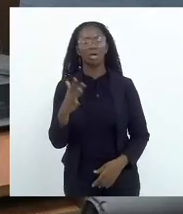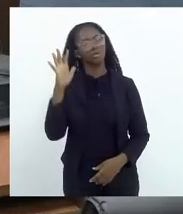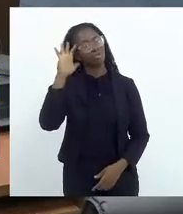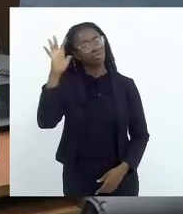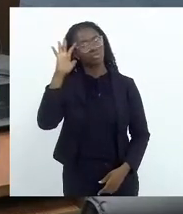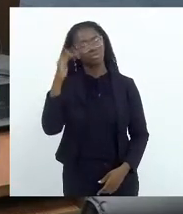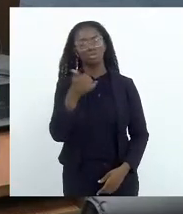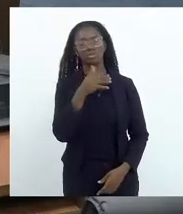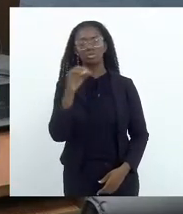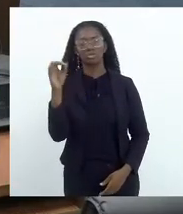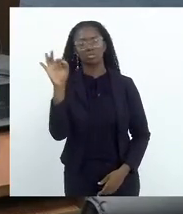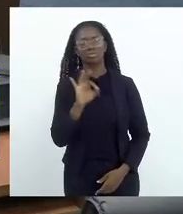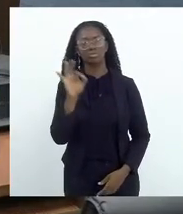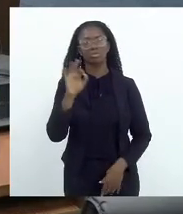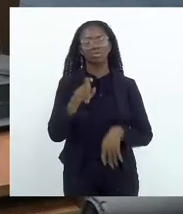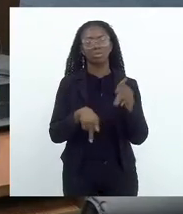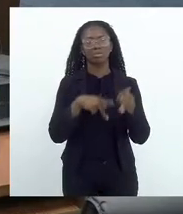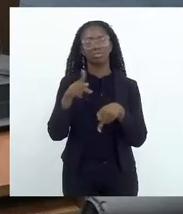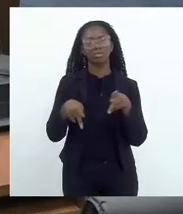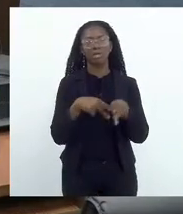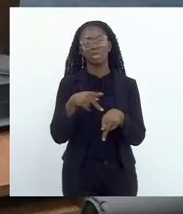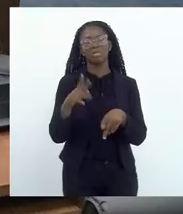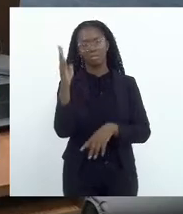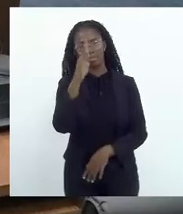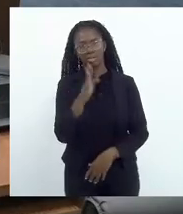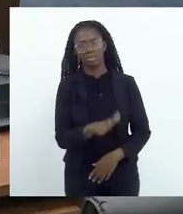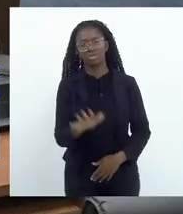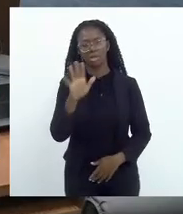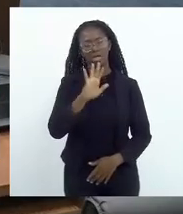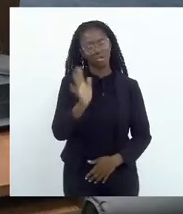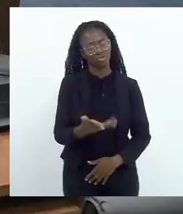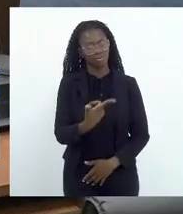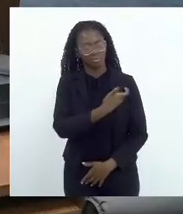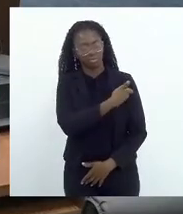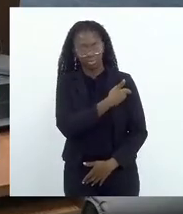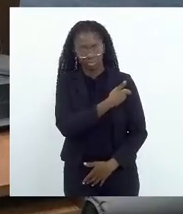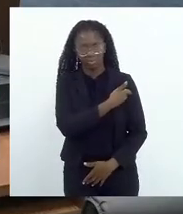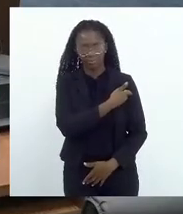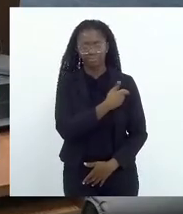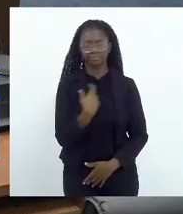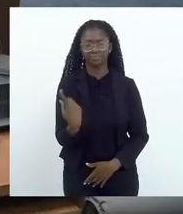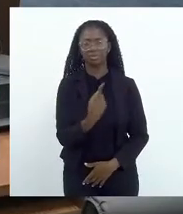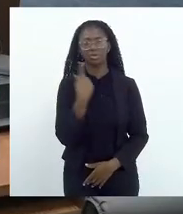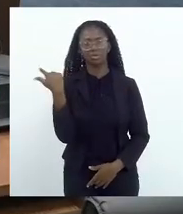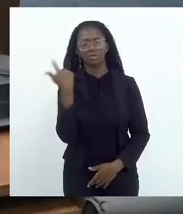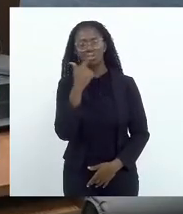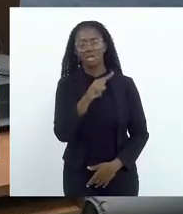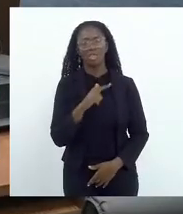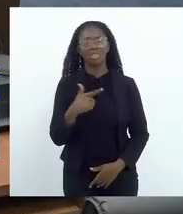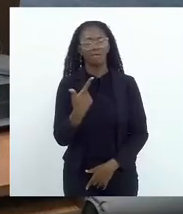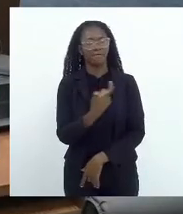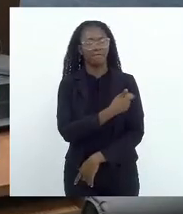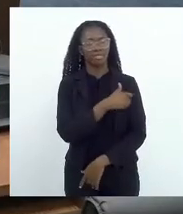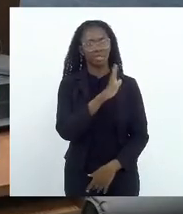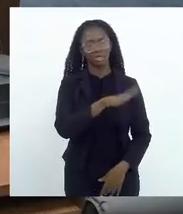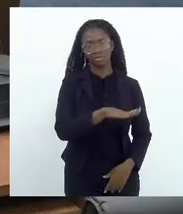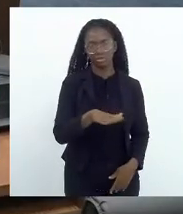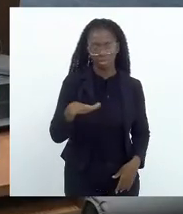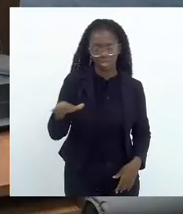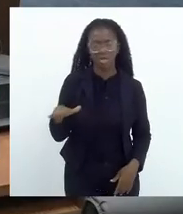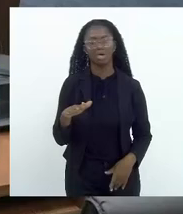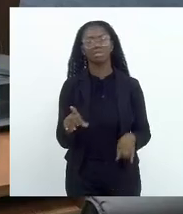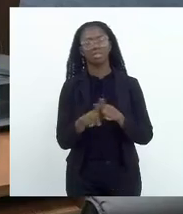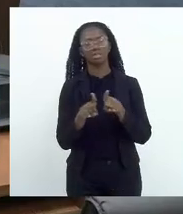da população brasileira esteja imunizada, que a gente consiga imunizar as crianças, que a gente